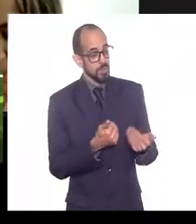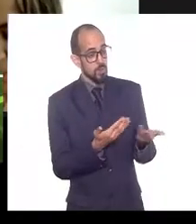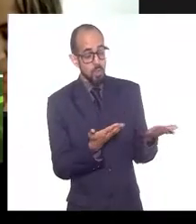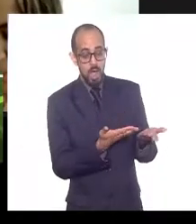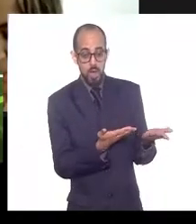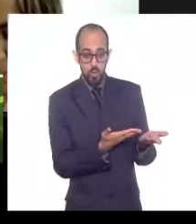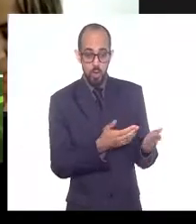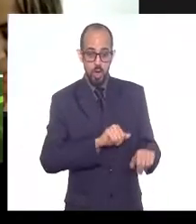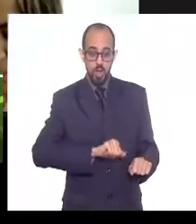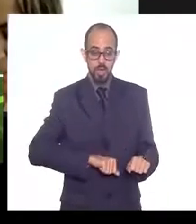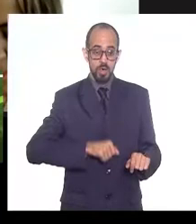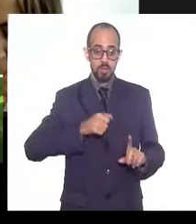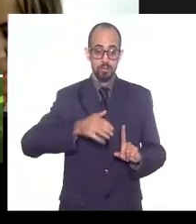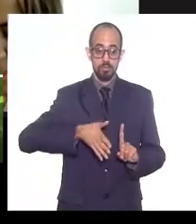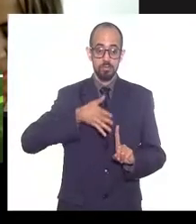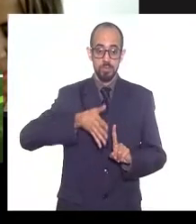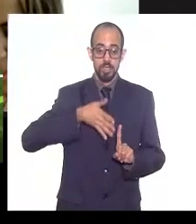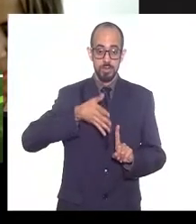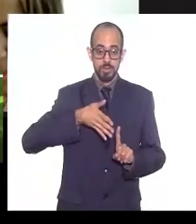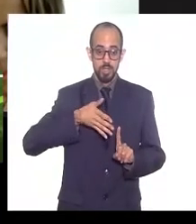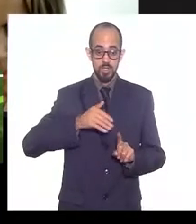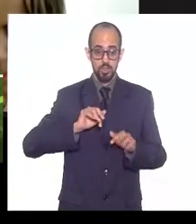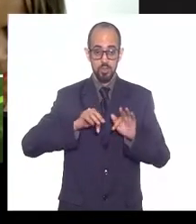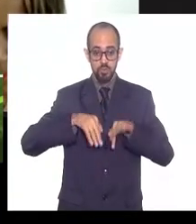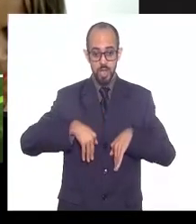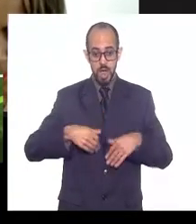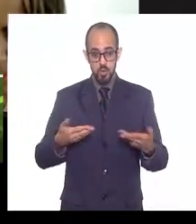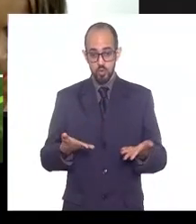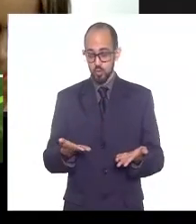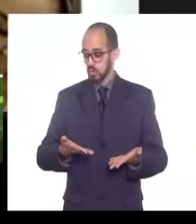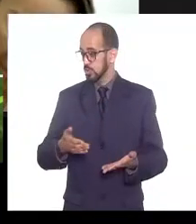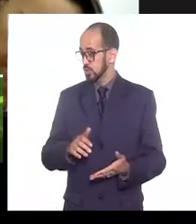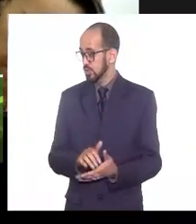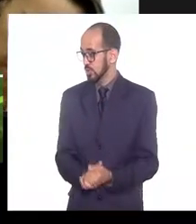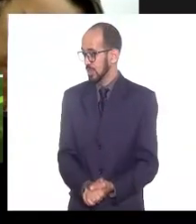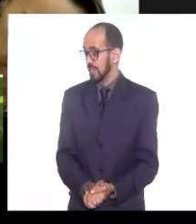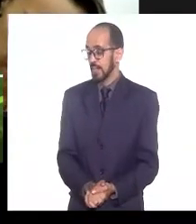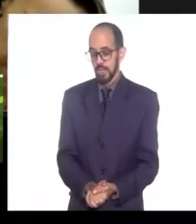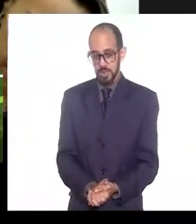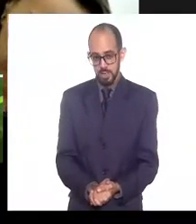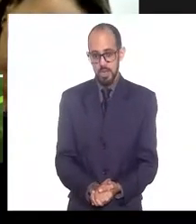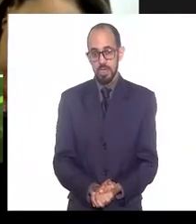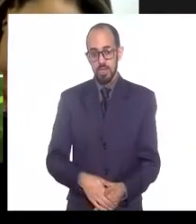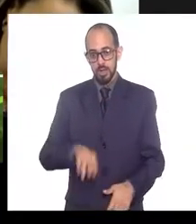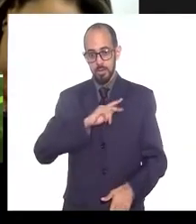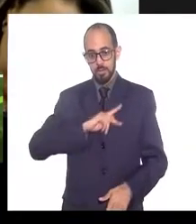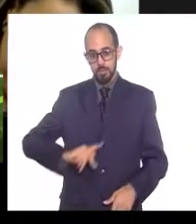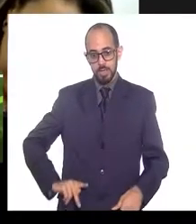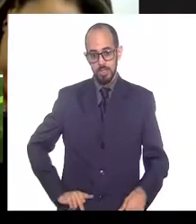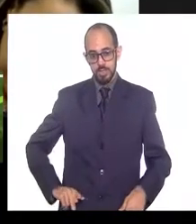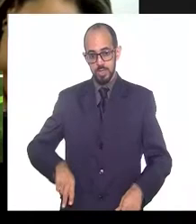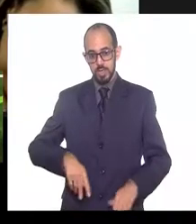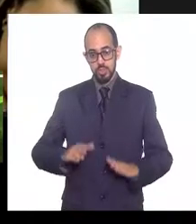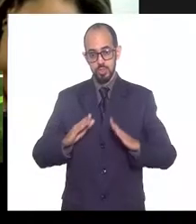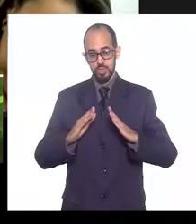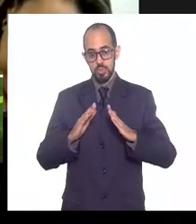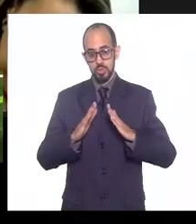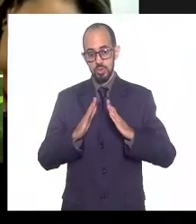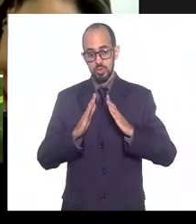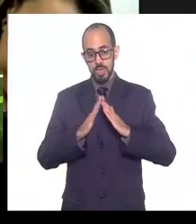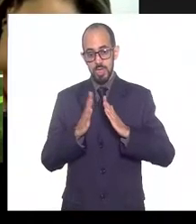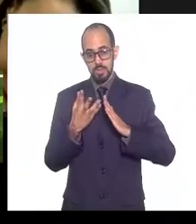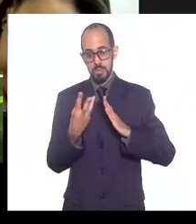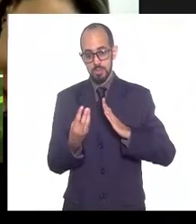agora para ouvir o nosso último palestrante do dia, o presidente do Centro Espírita Caridade